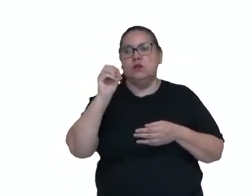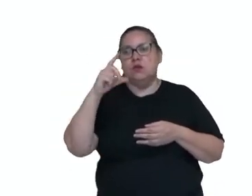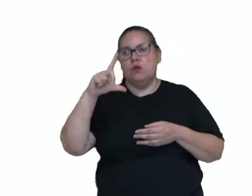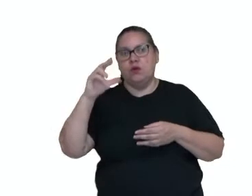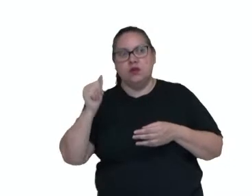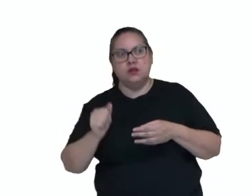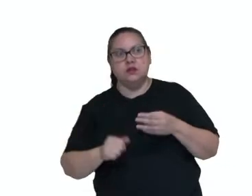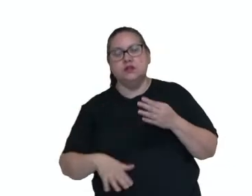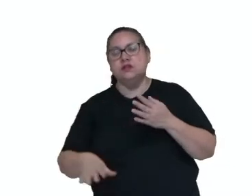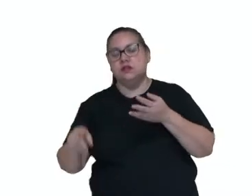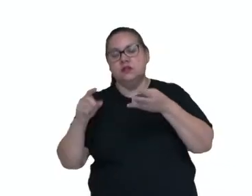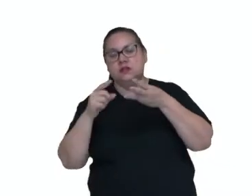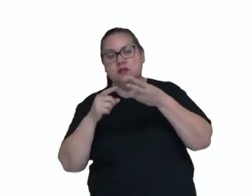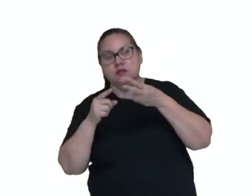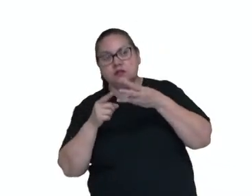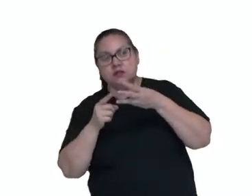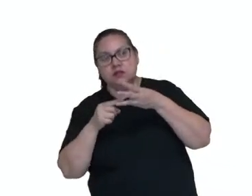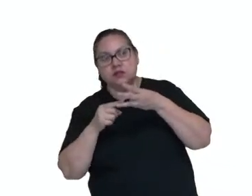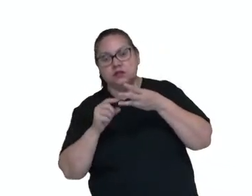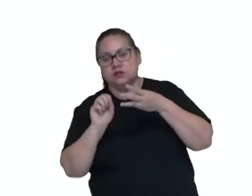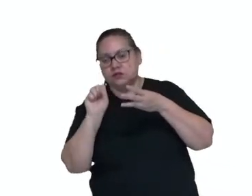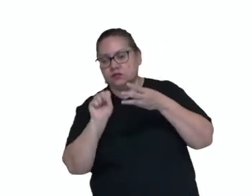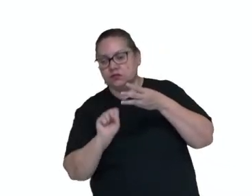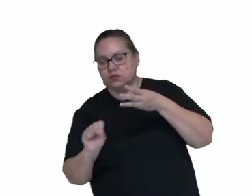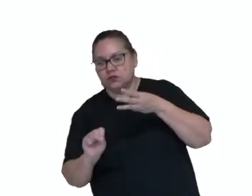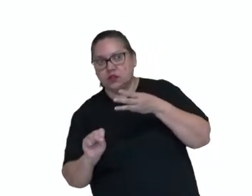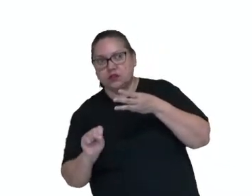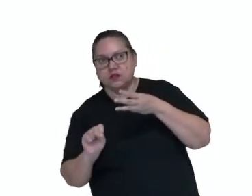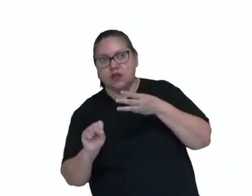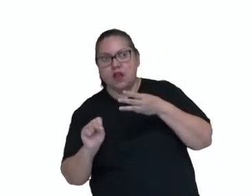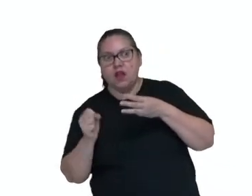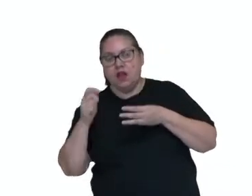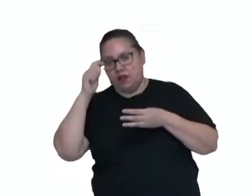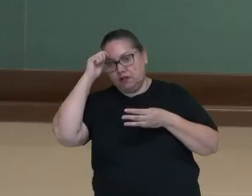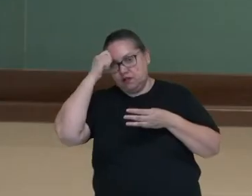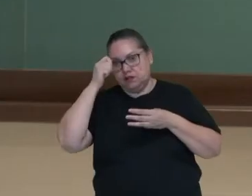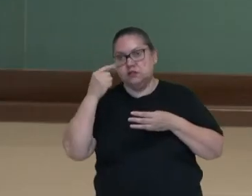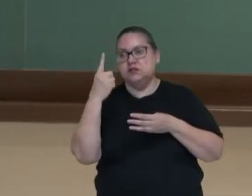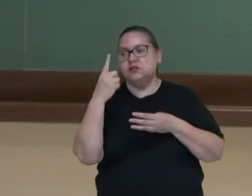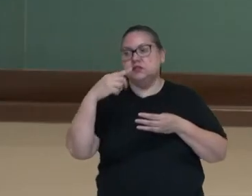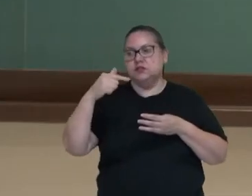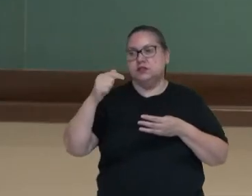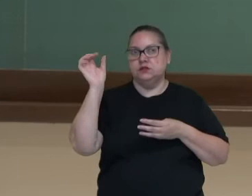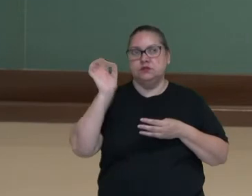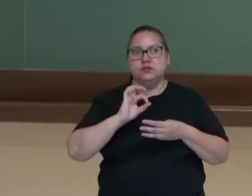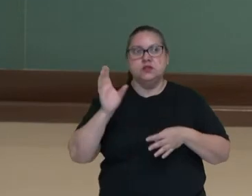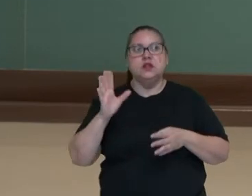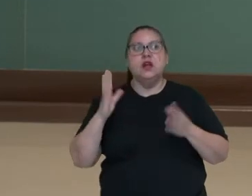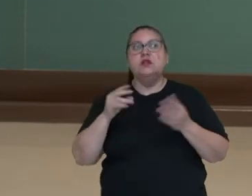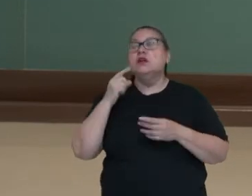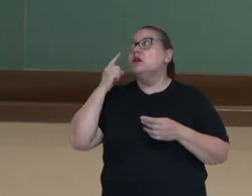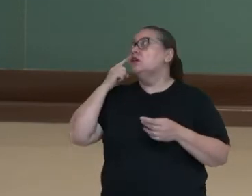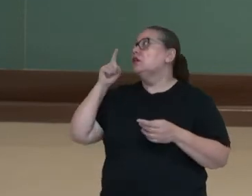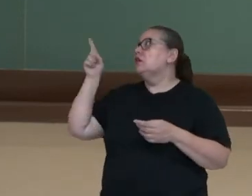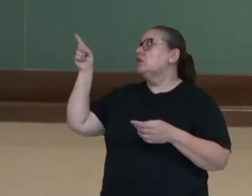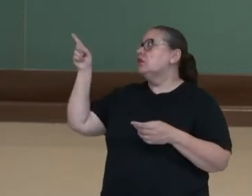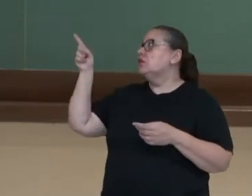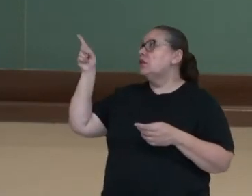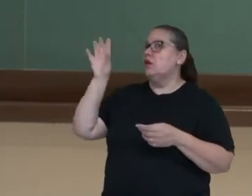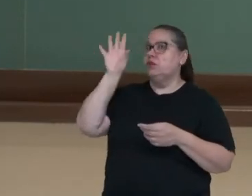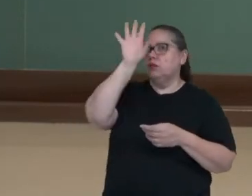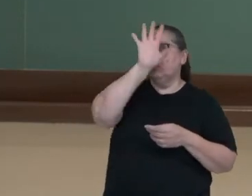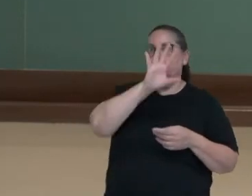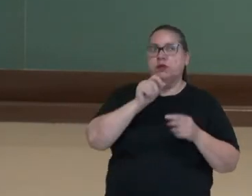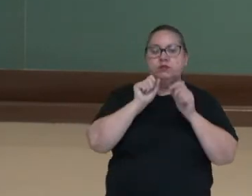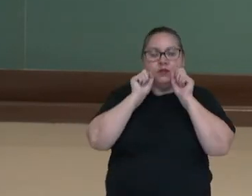etnias com 73%, e sudeste africano com 17%. Agora observe esse mapa que deixa claro para nós